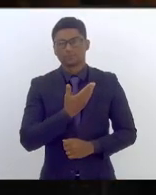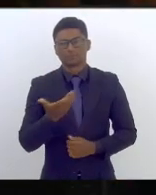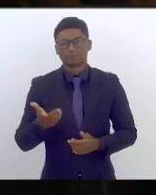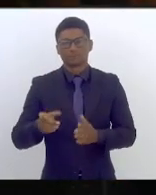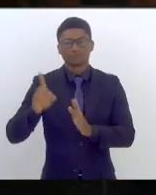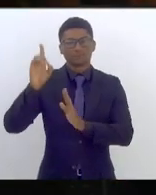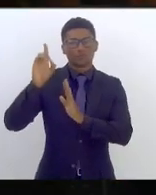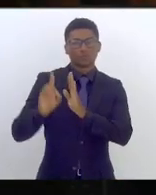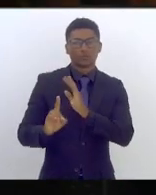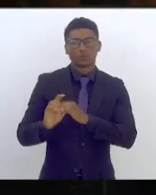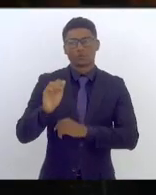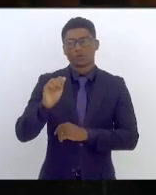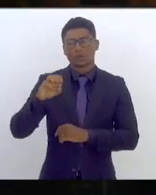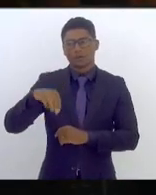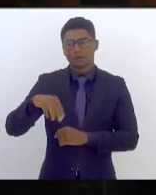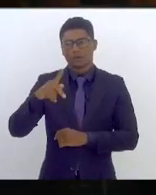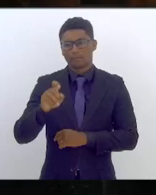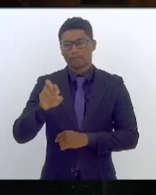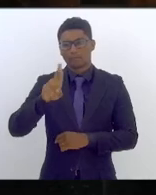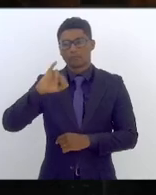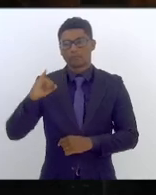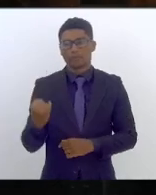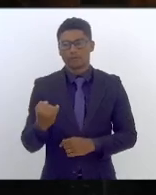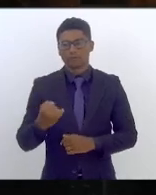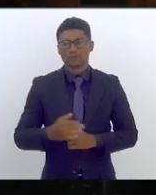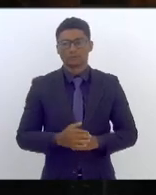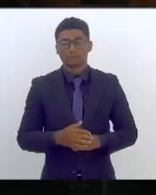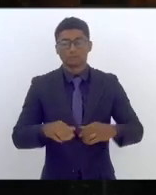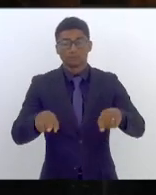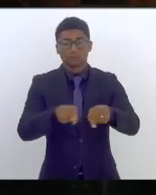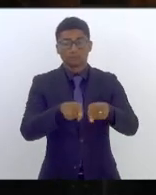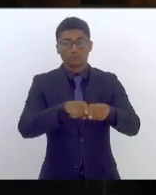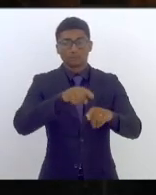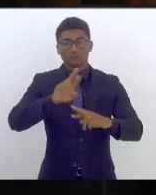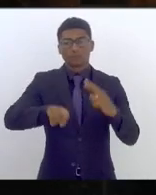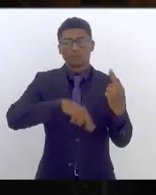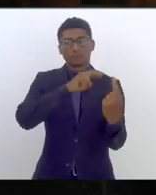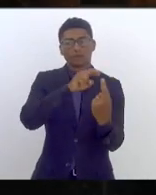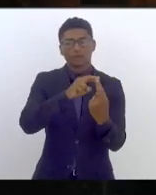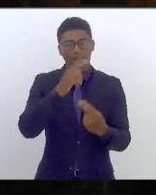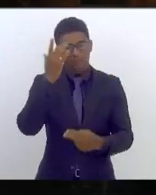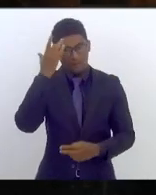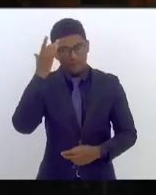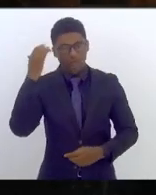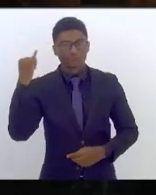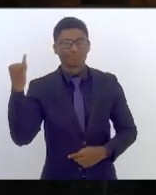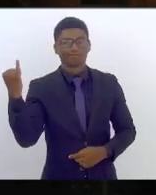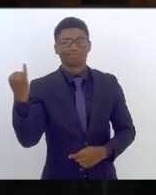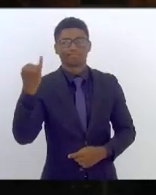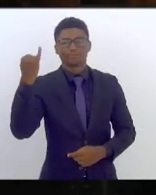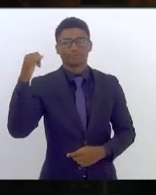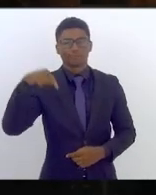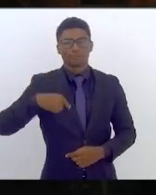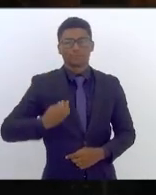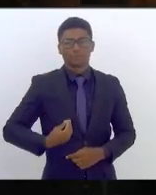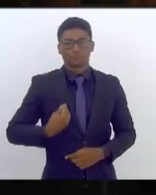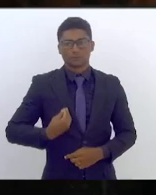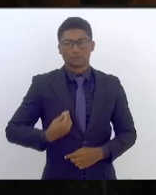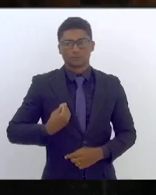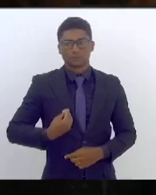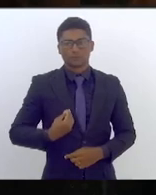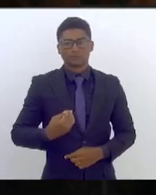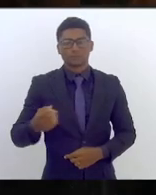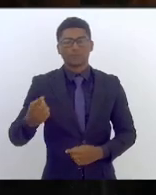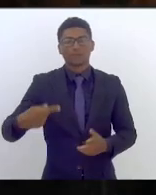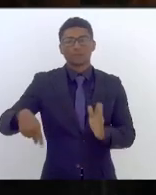da Ambev e gostaria de fazer uma referência também que me parece importante tá aqui hoje conosco vindo de